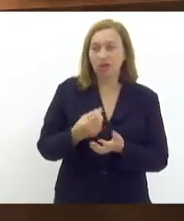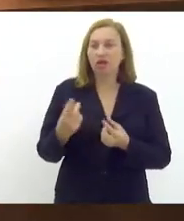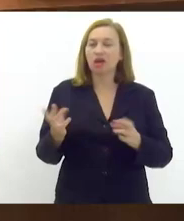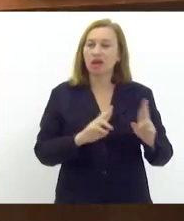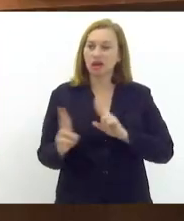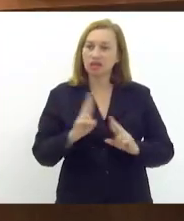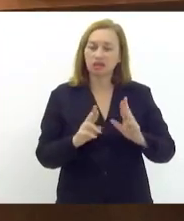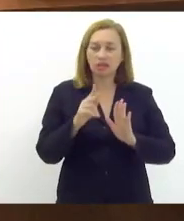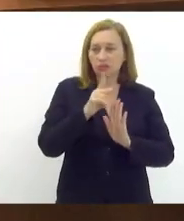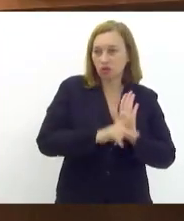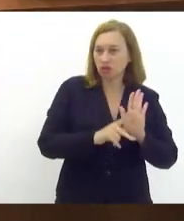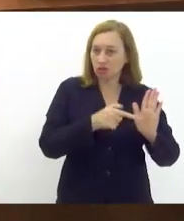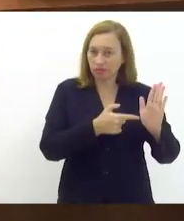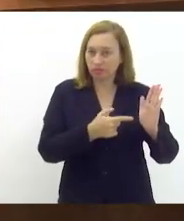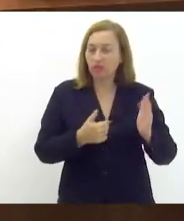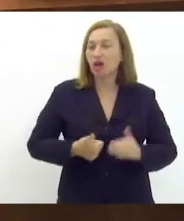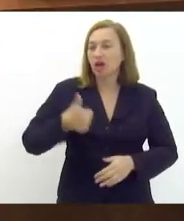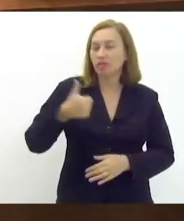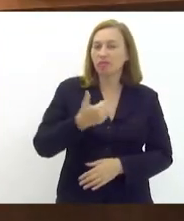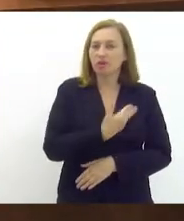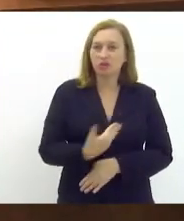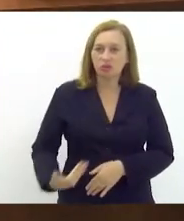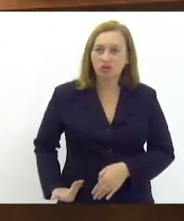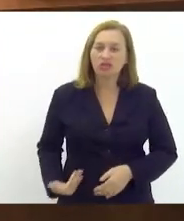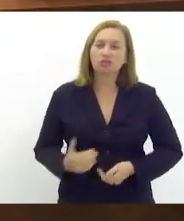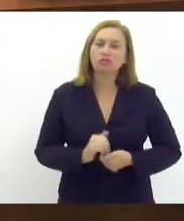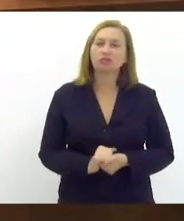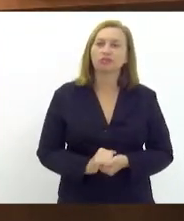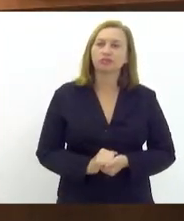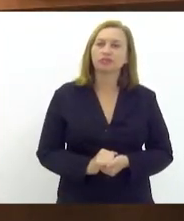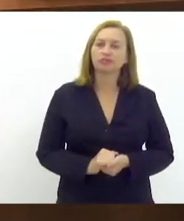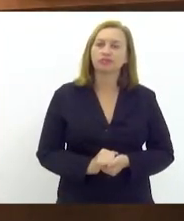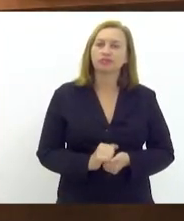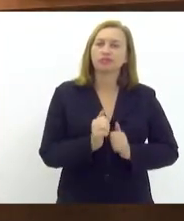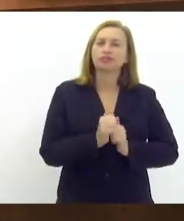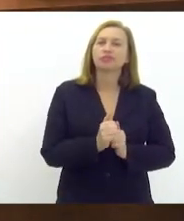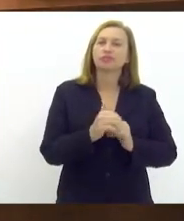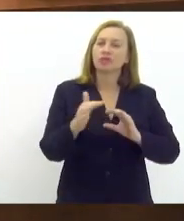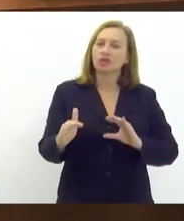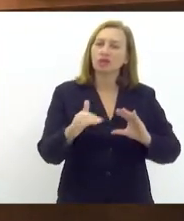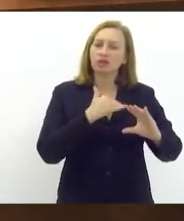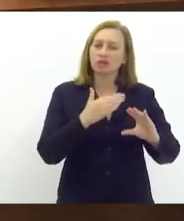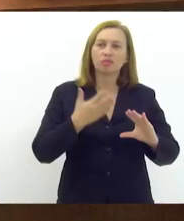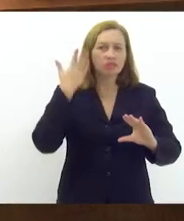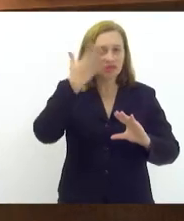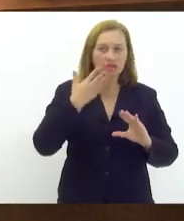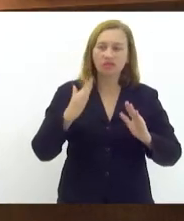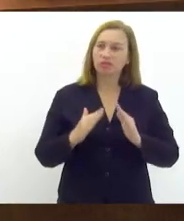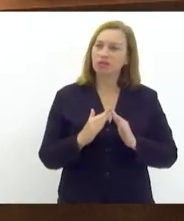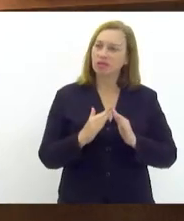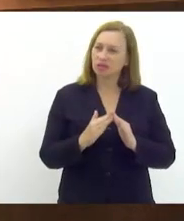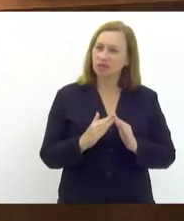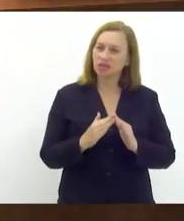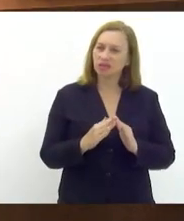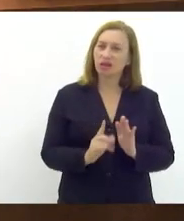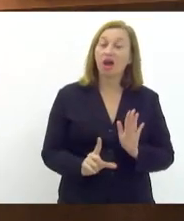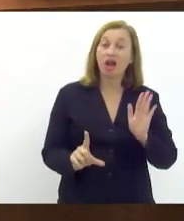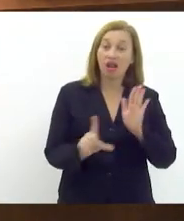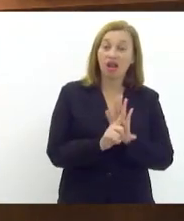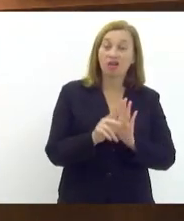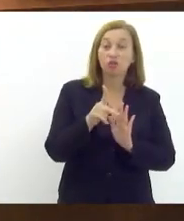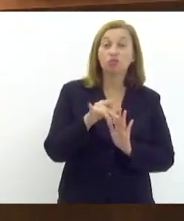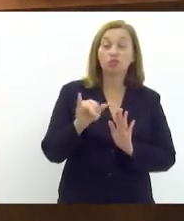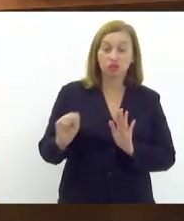a primeira que o governador encaminha uma mensagem para essa casa atualizando a lei do piso